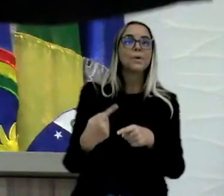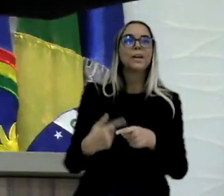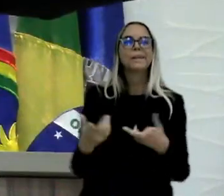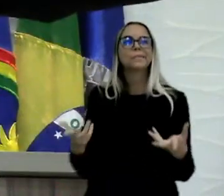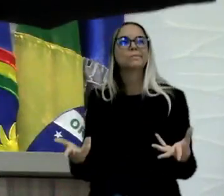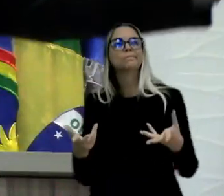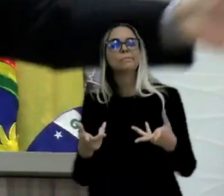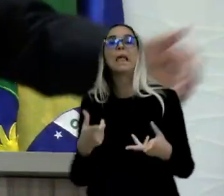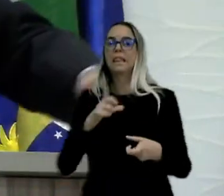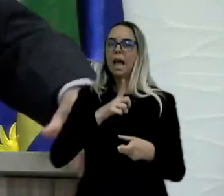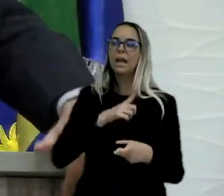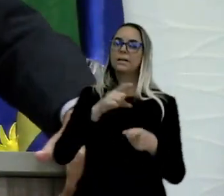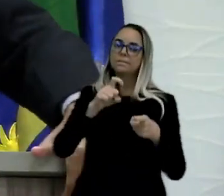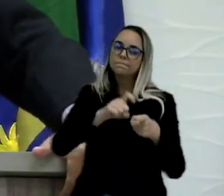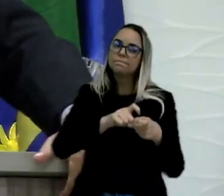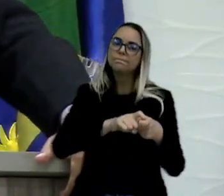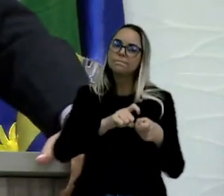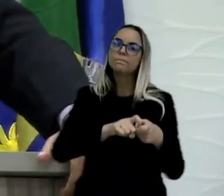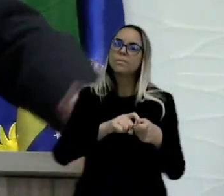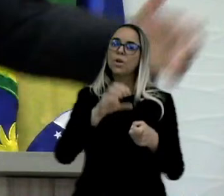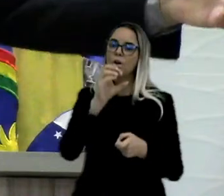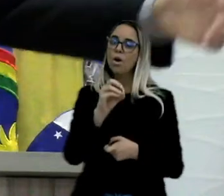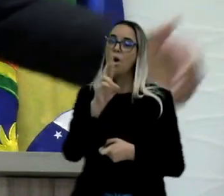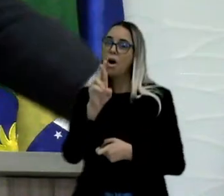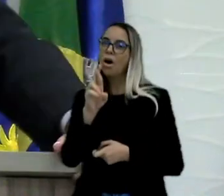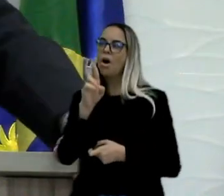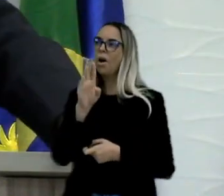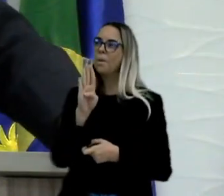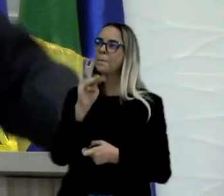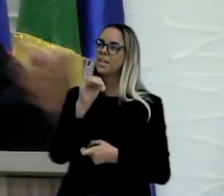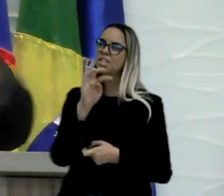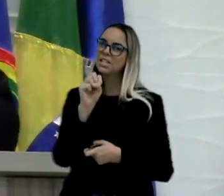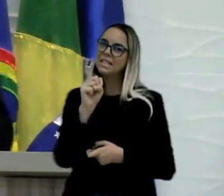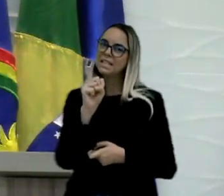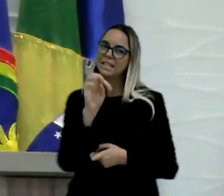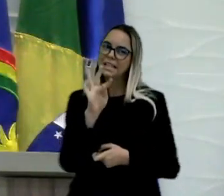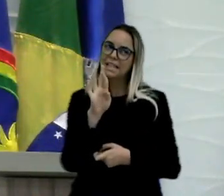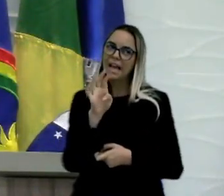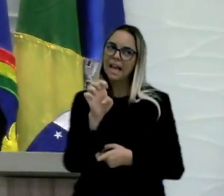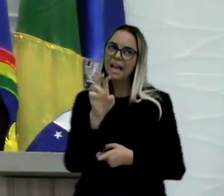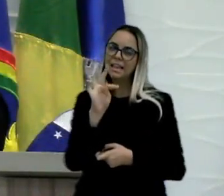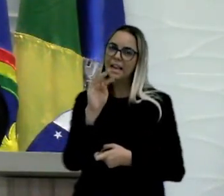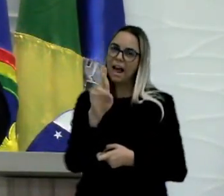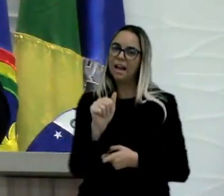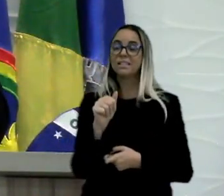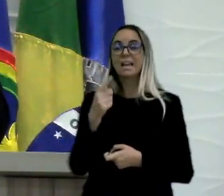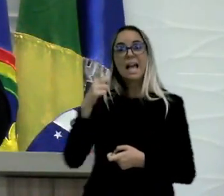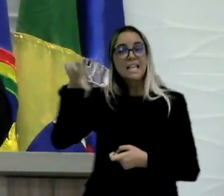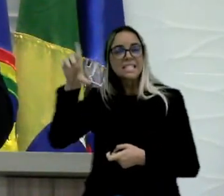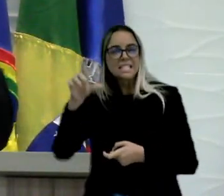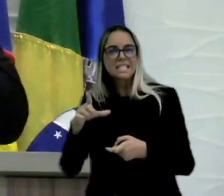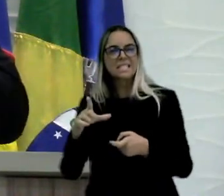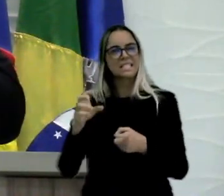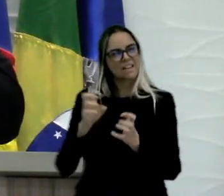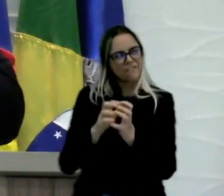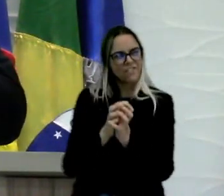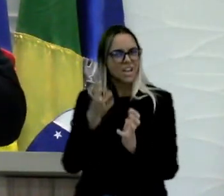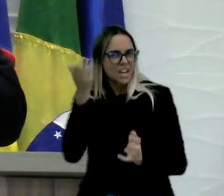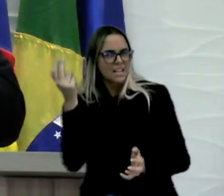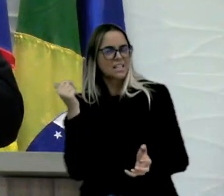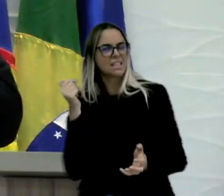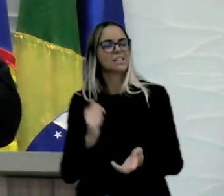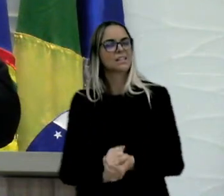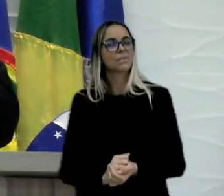médico nós temha aqui agora uma obstétrica no nosso município nós não tinha que nós tinha que levar para Recife de alegria eu choro de alegria